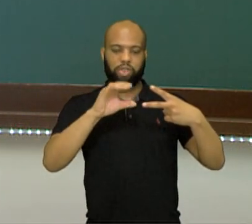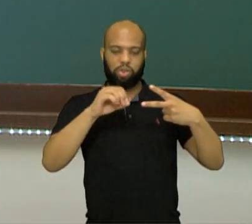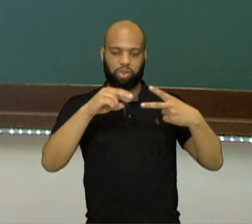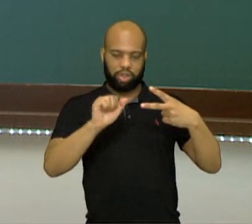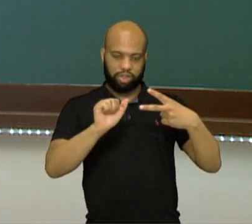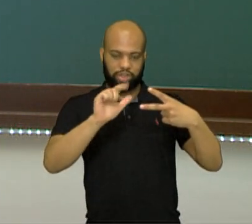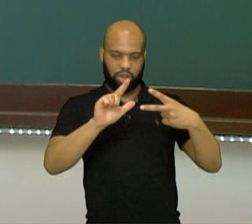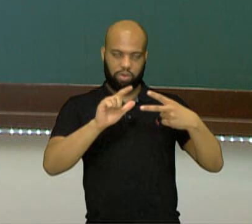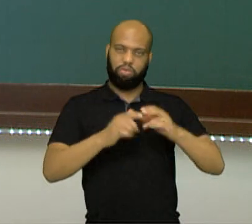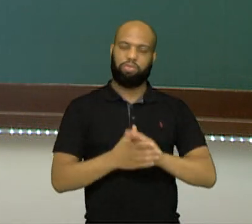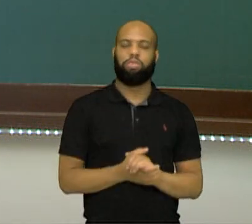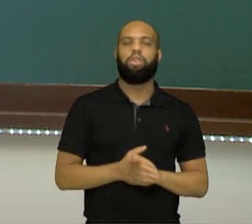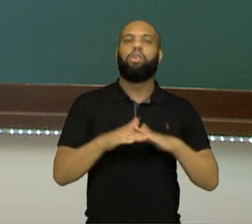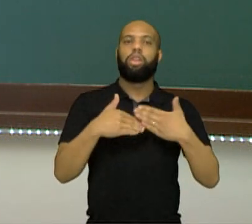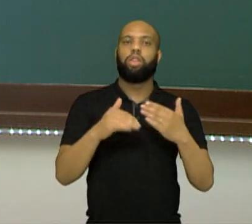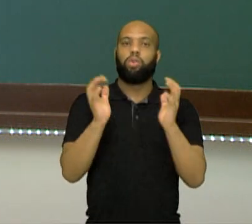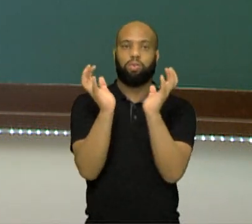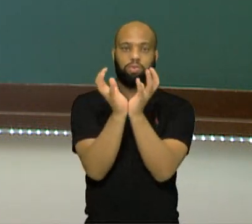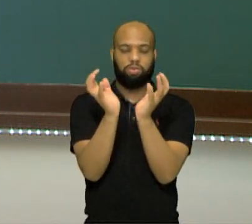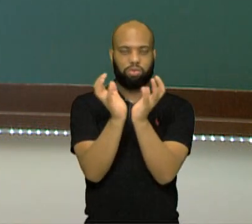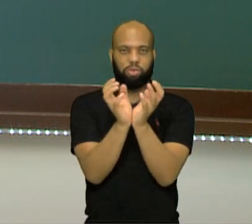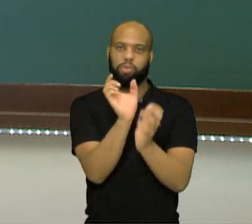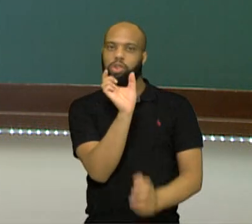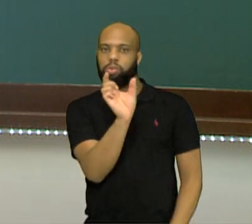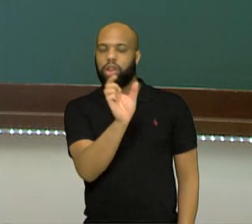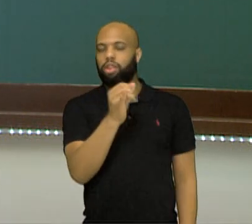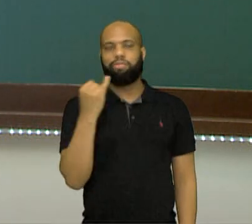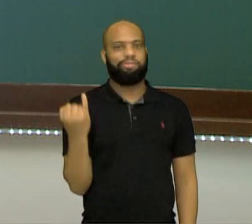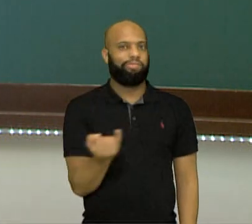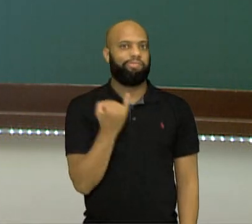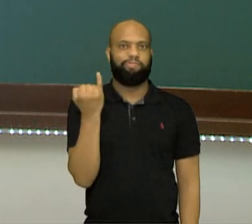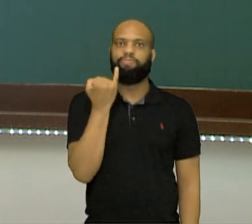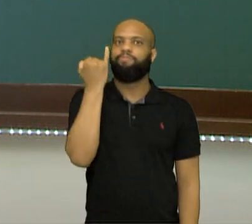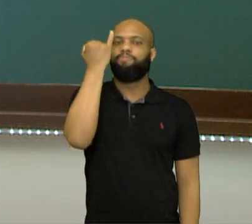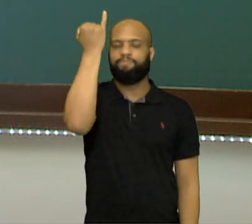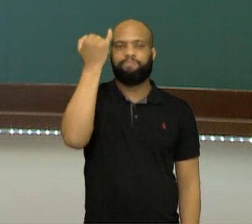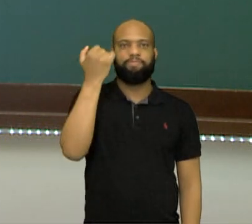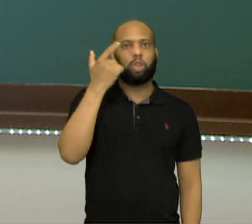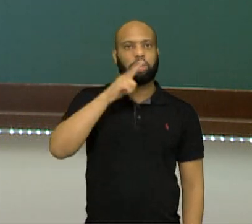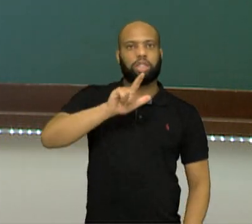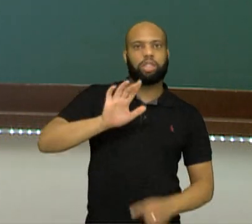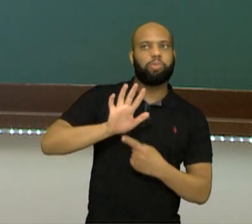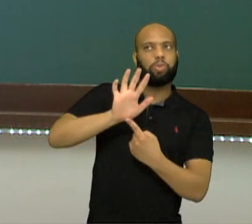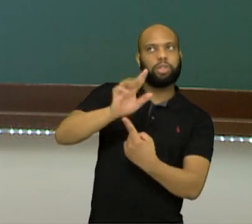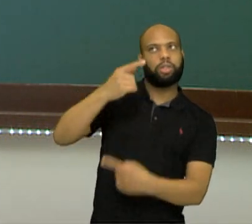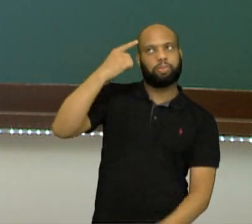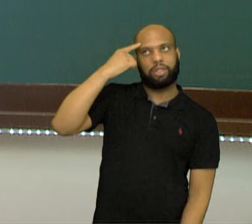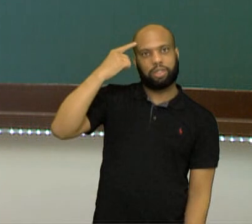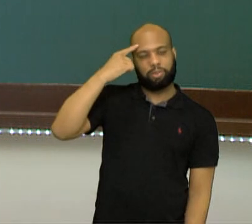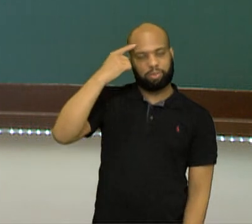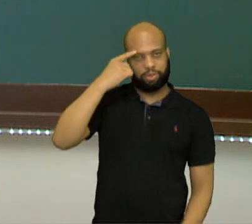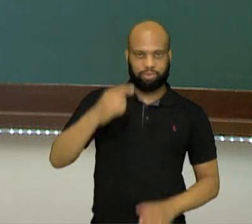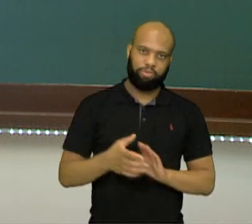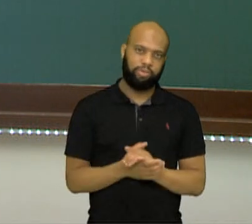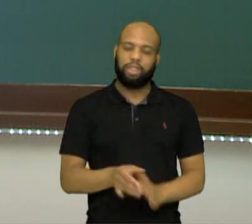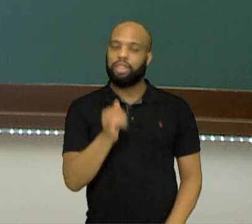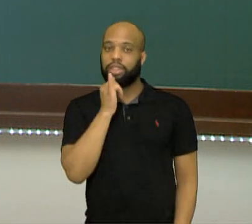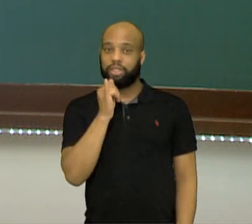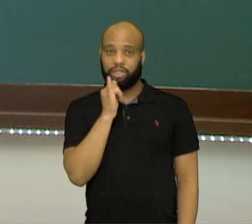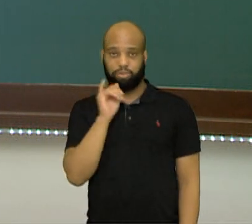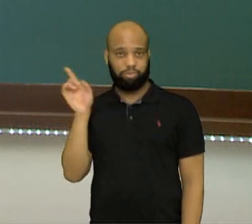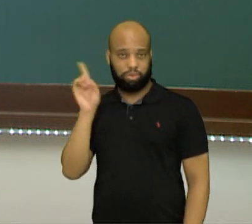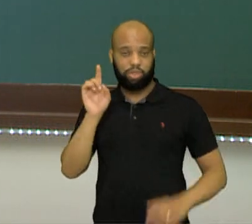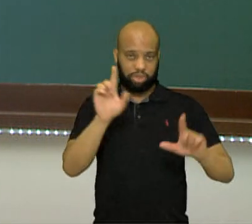importância, a classe de palavras que é indispensável para a articulação de ideias. É ele que vai dar a base. Viu a placa agora há pouco